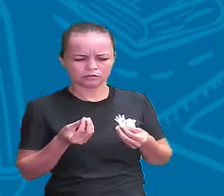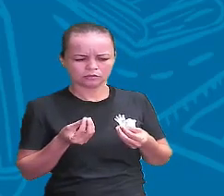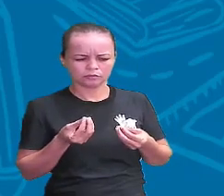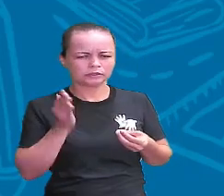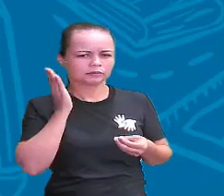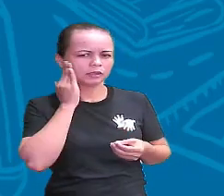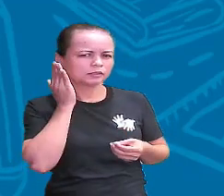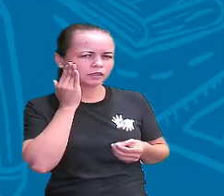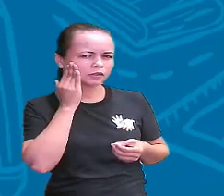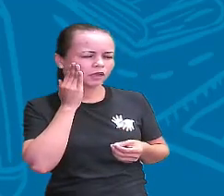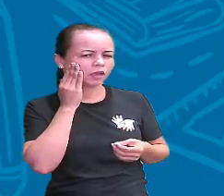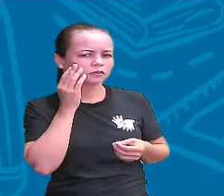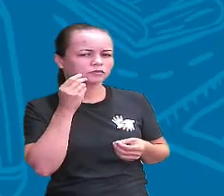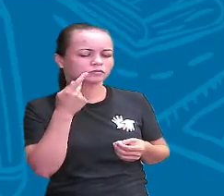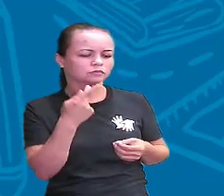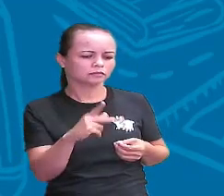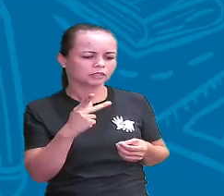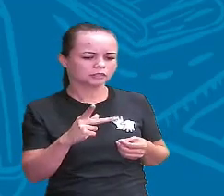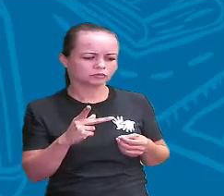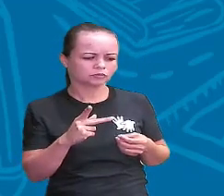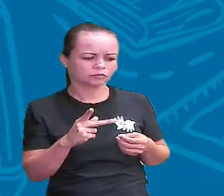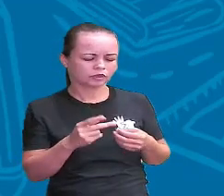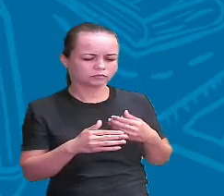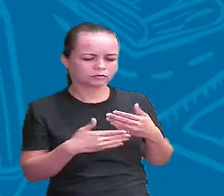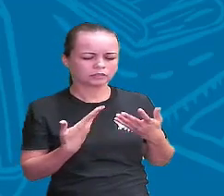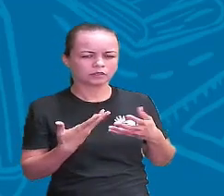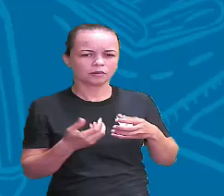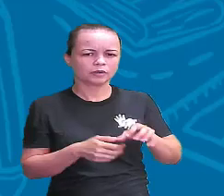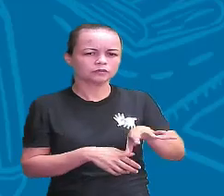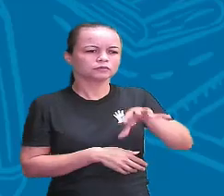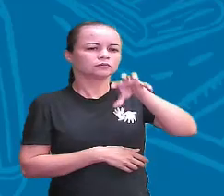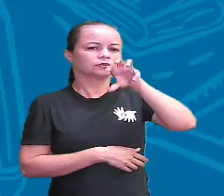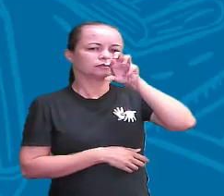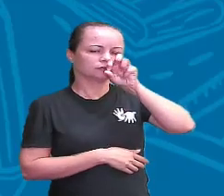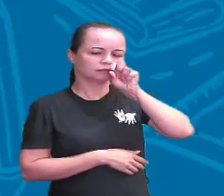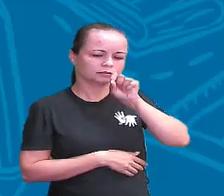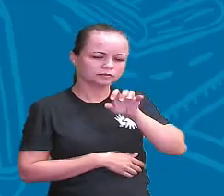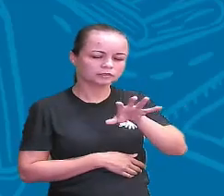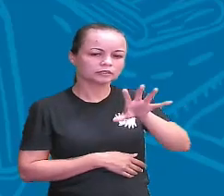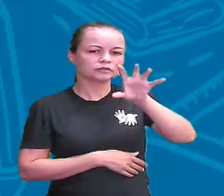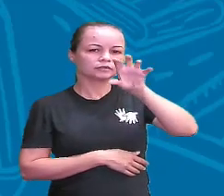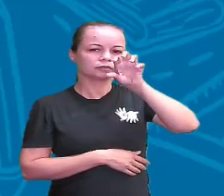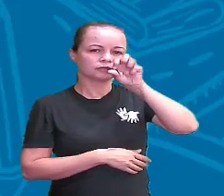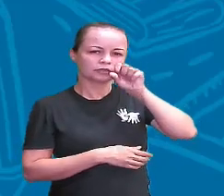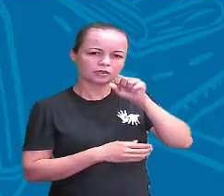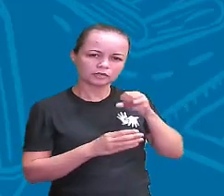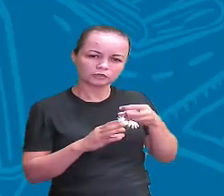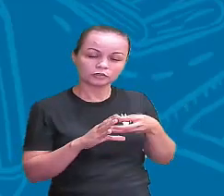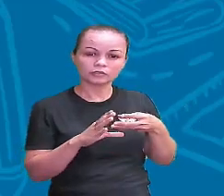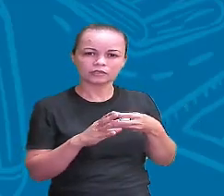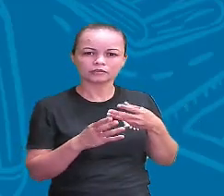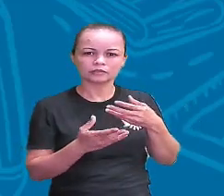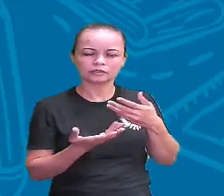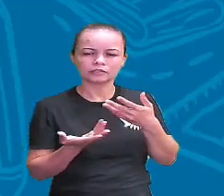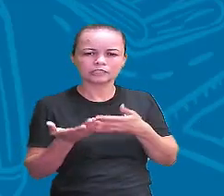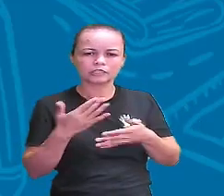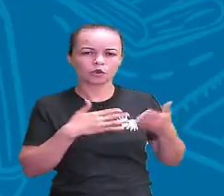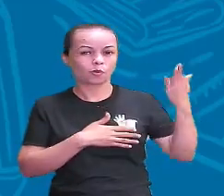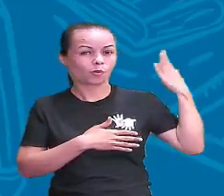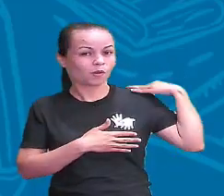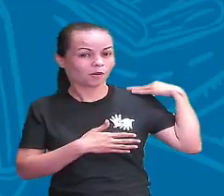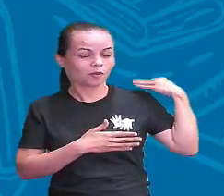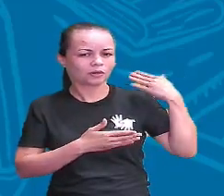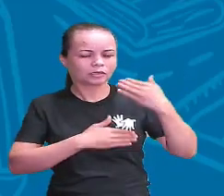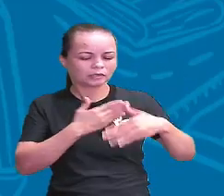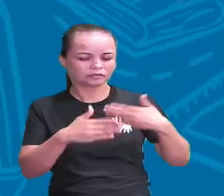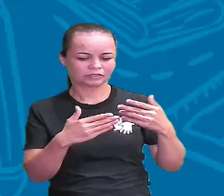entendendo, o fato da gente estar tendo esse processo de respiração celular, dialogando com uma respiração pulmonar, é que vai tirar do